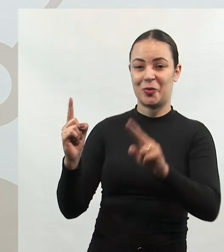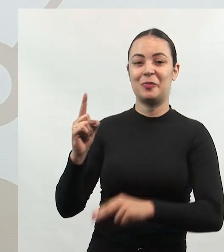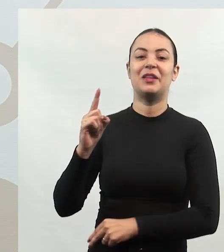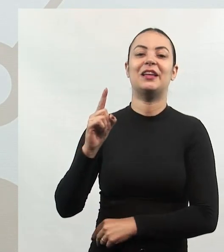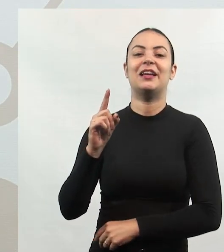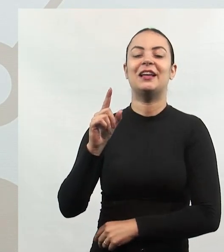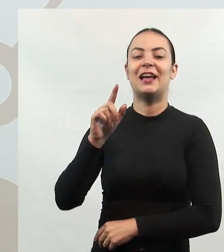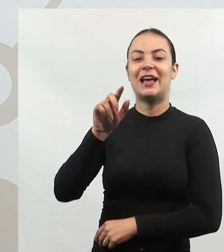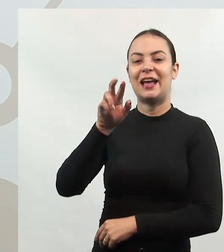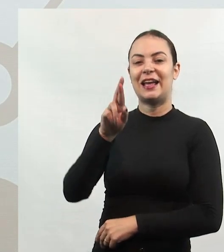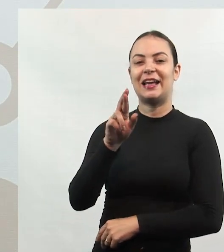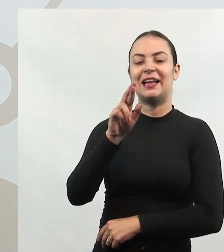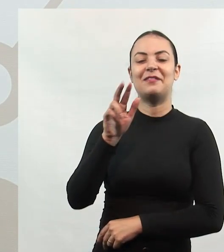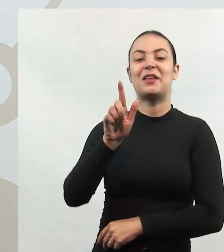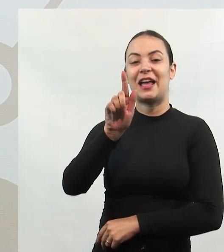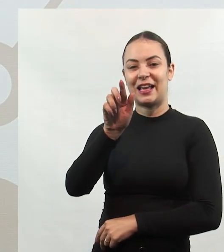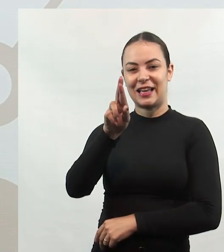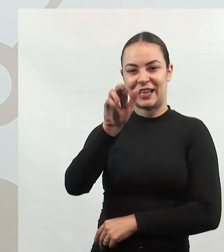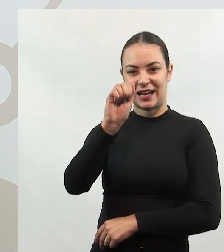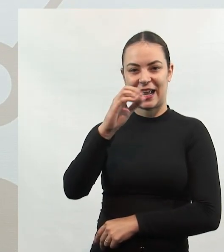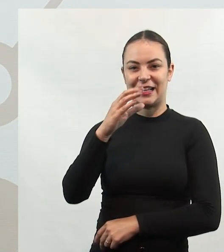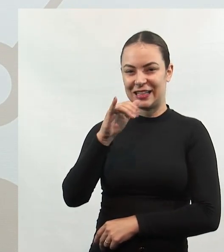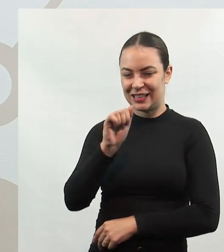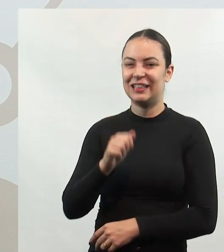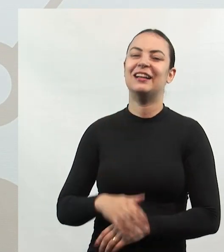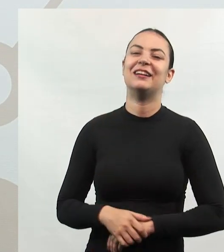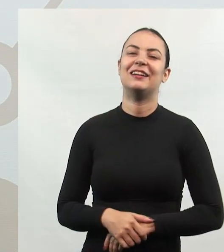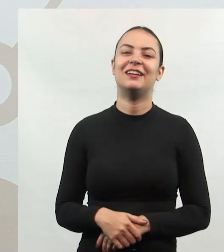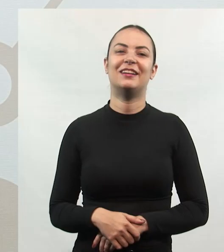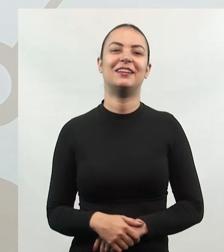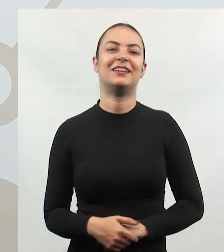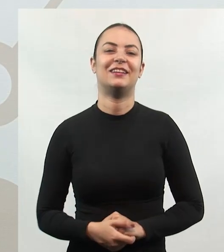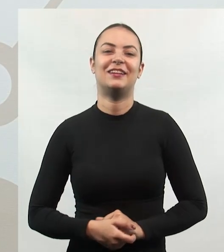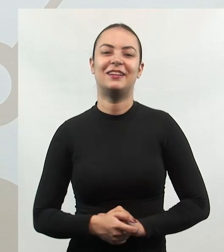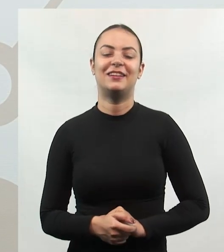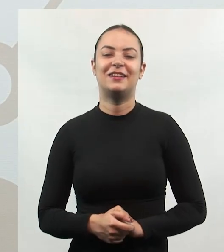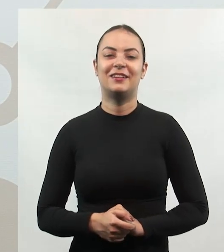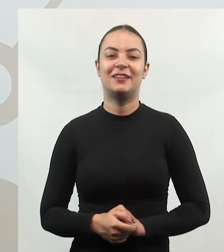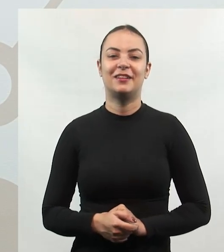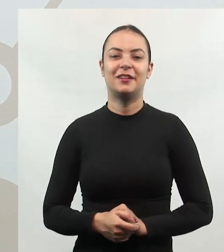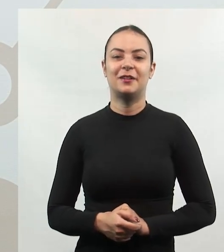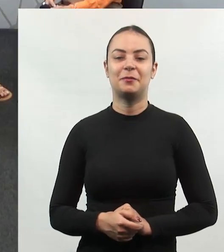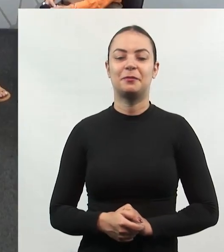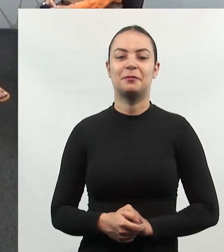tinha tudo isso que rola hoje nas redes sociais, que é tudo tão rápido e acesso a